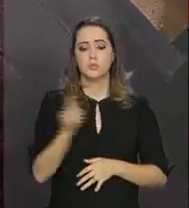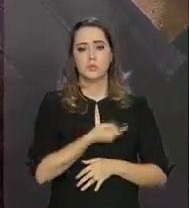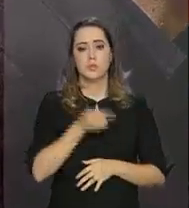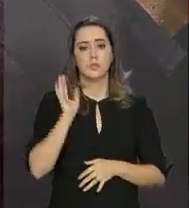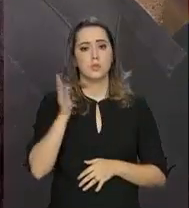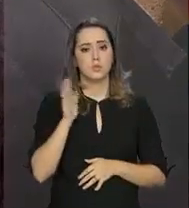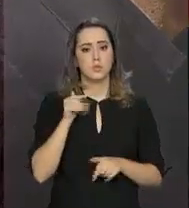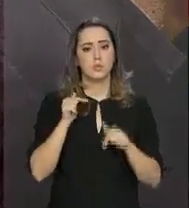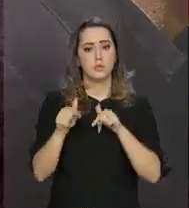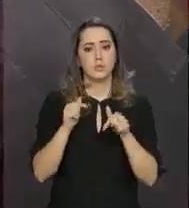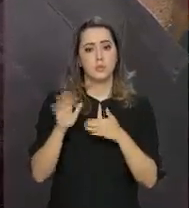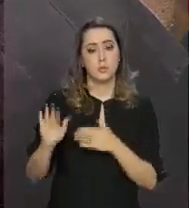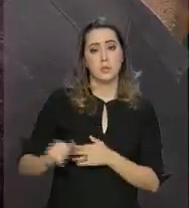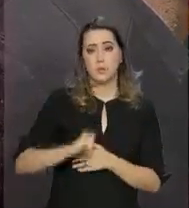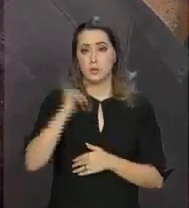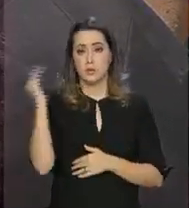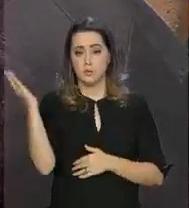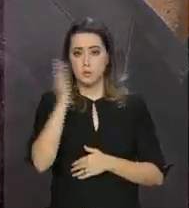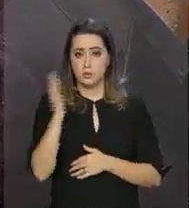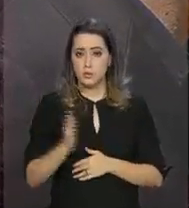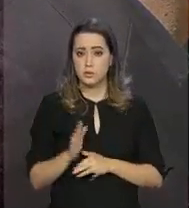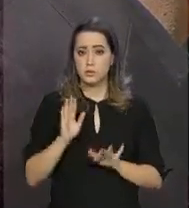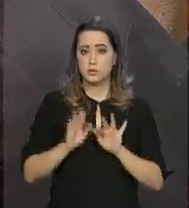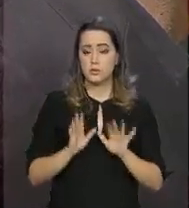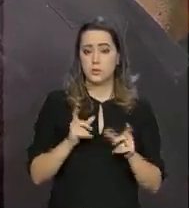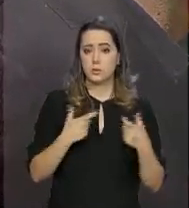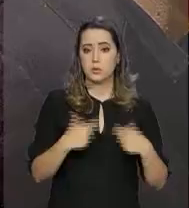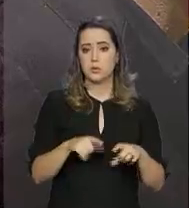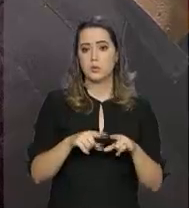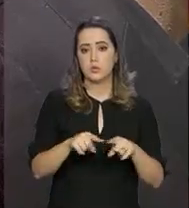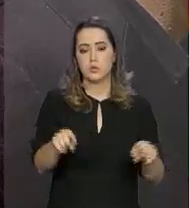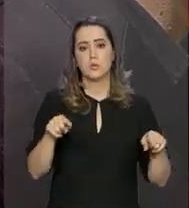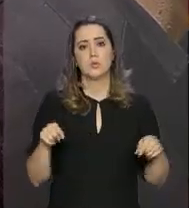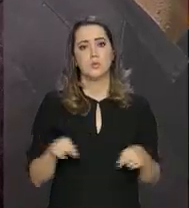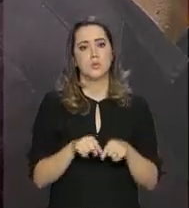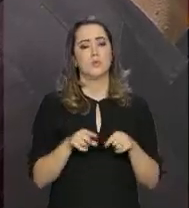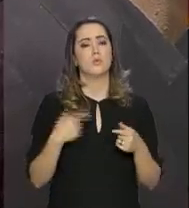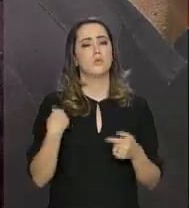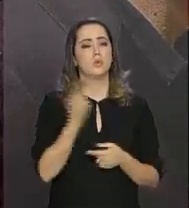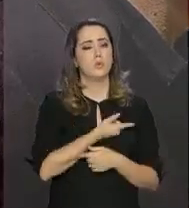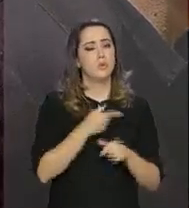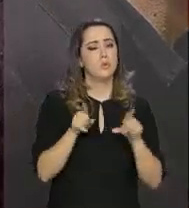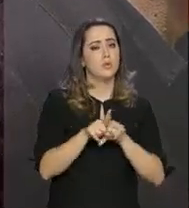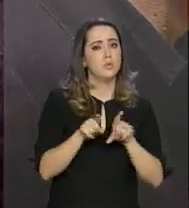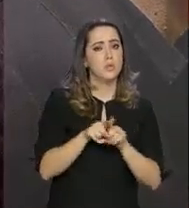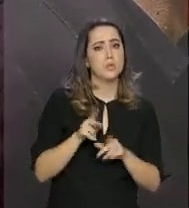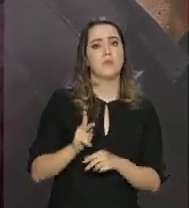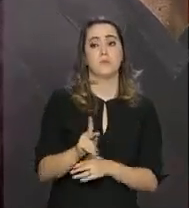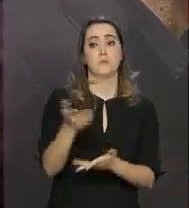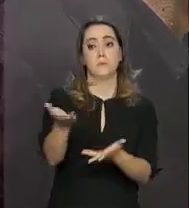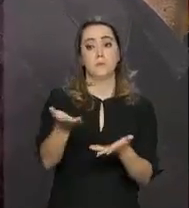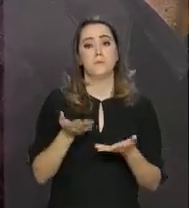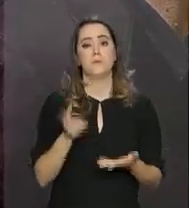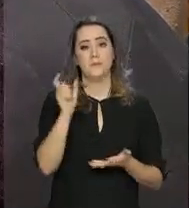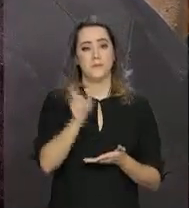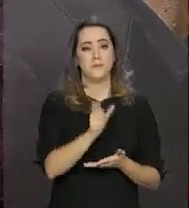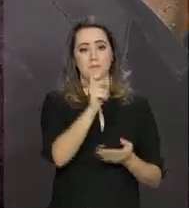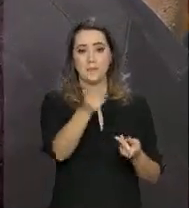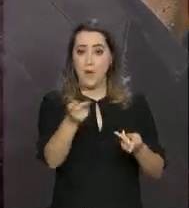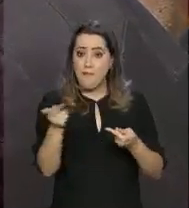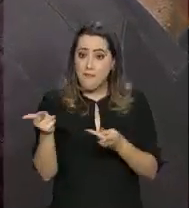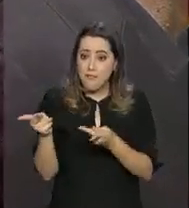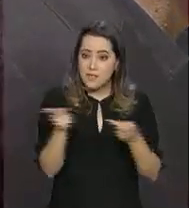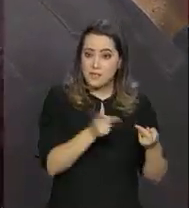já levamos para fora da escola, né, em algumas chácaras aqui perto, e também nós estamos constantemente recebendo a visita